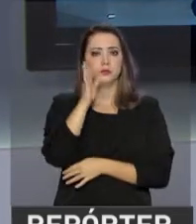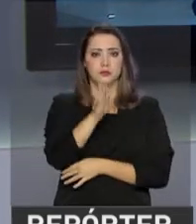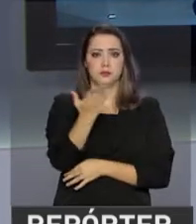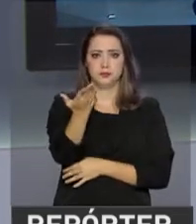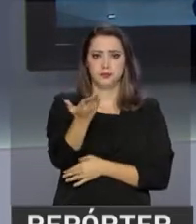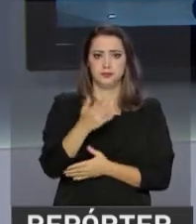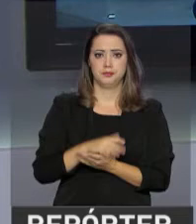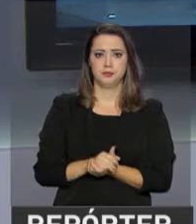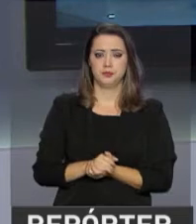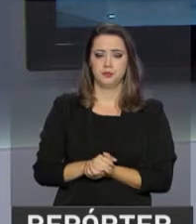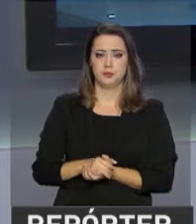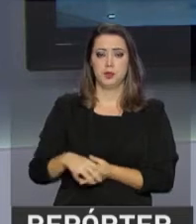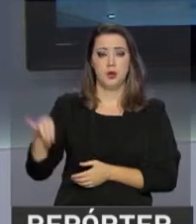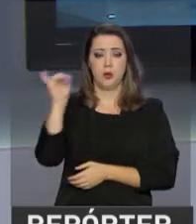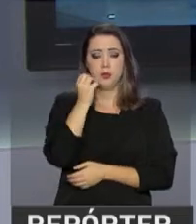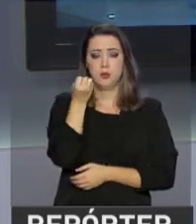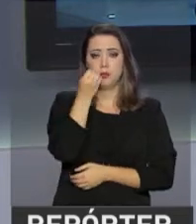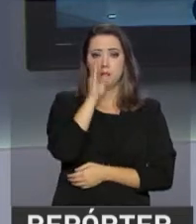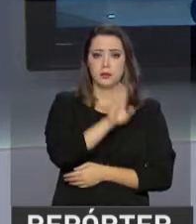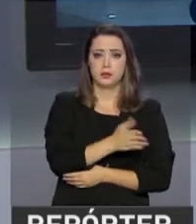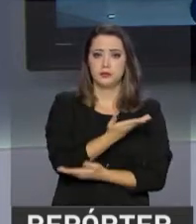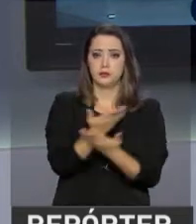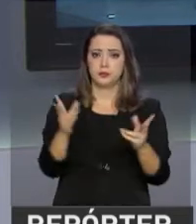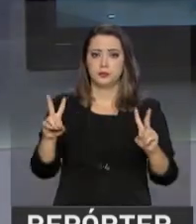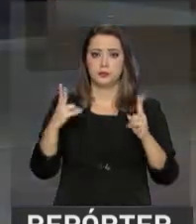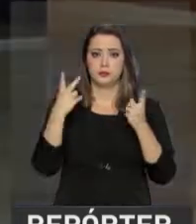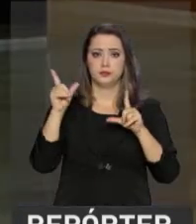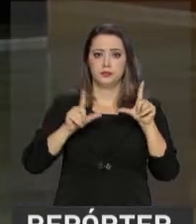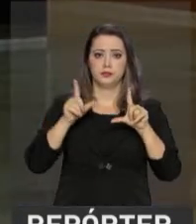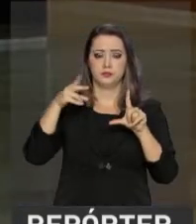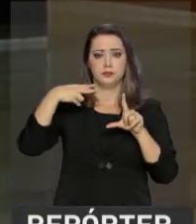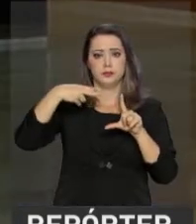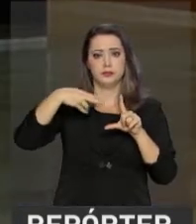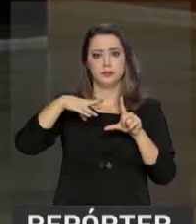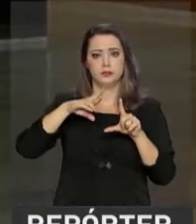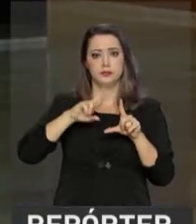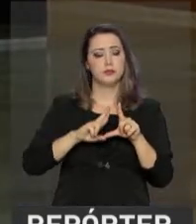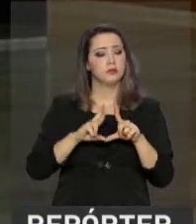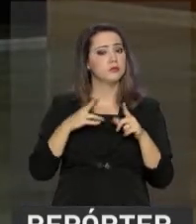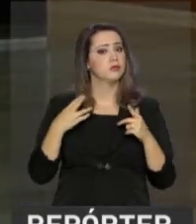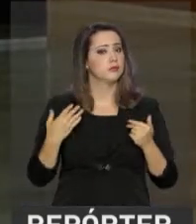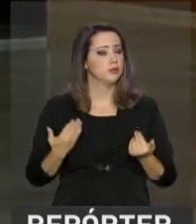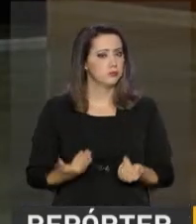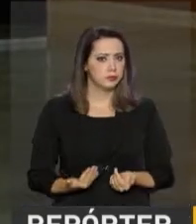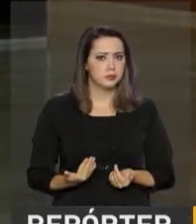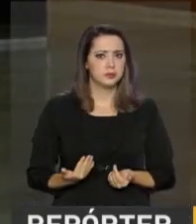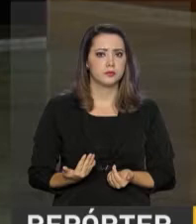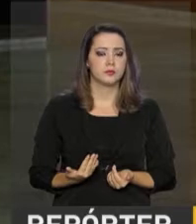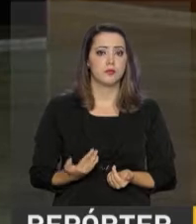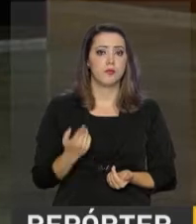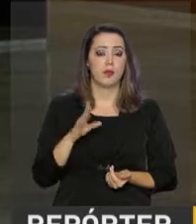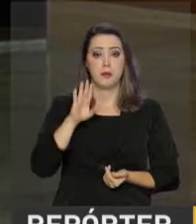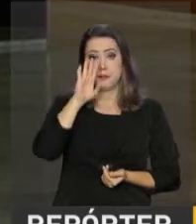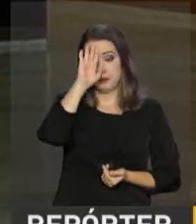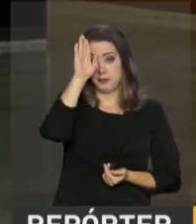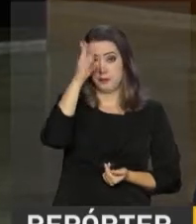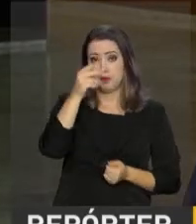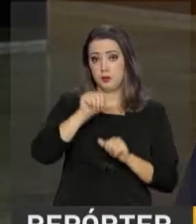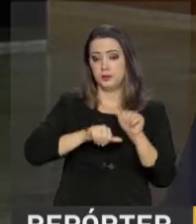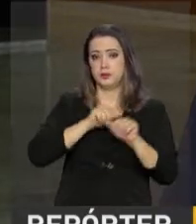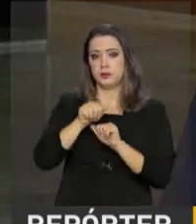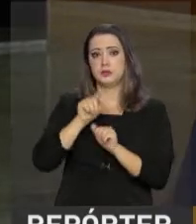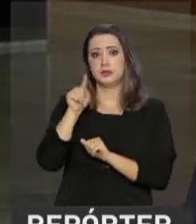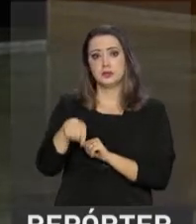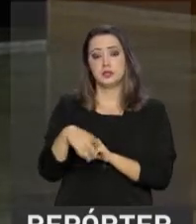você o ala roberto boa tarde boa tarde a todos que nos assistem na tv nbr olha o roberto a principal mudança é a possibilidade